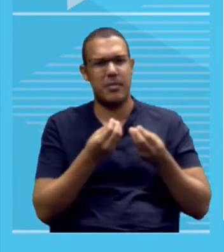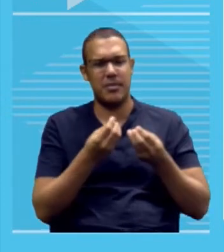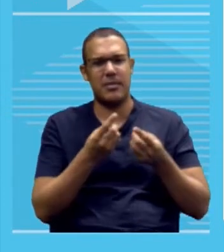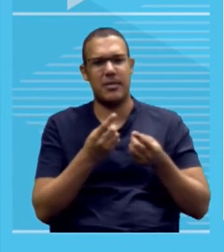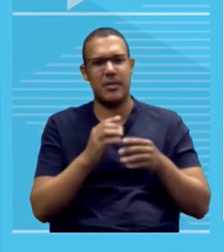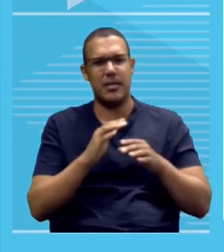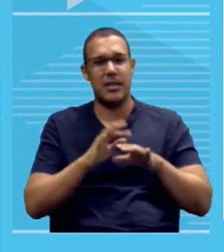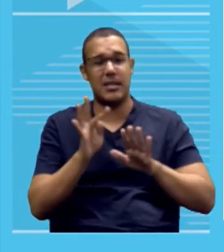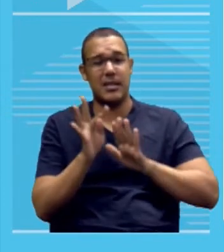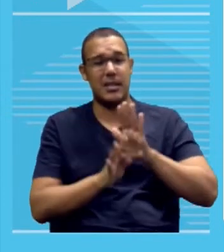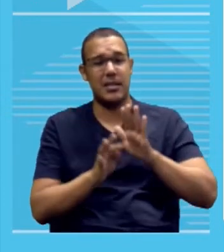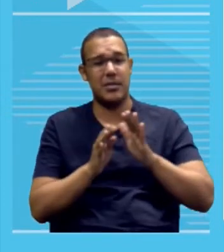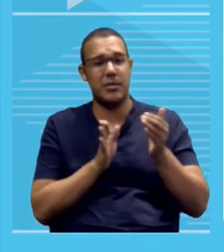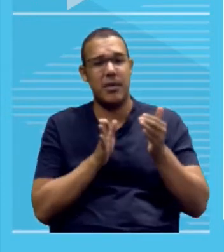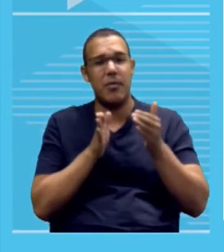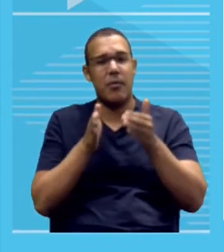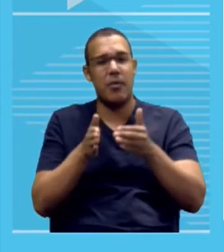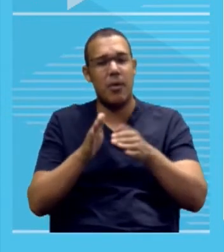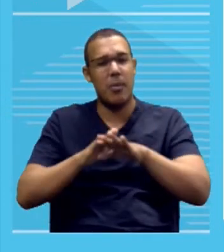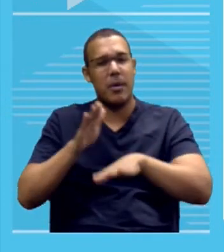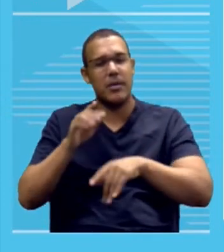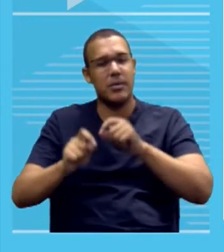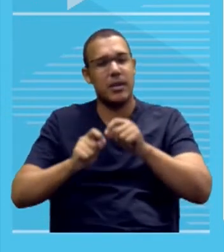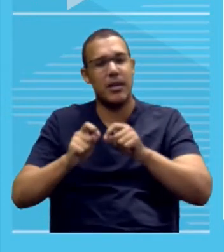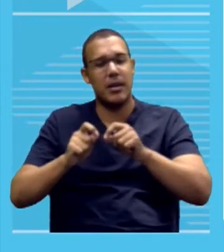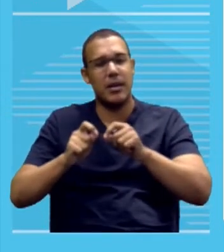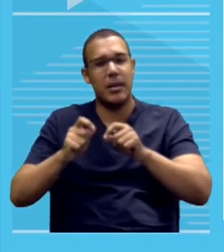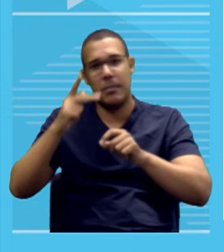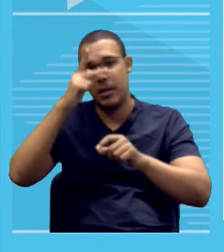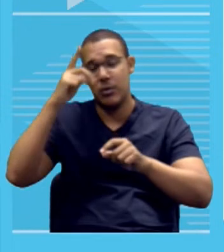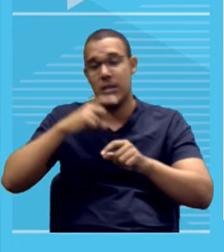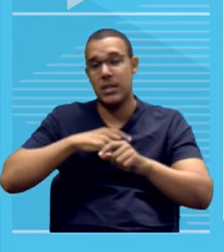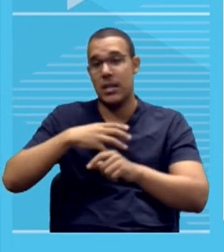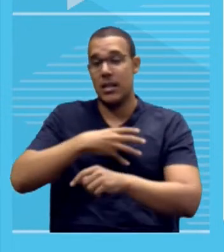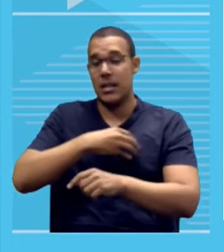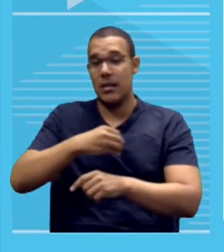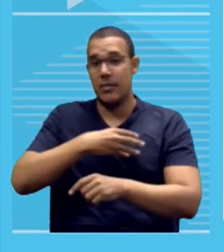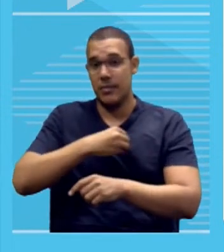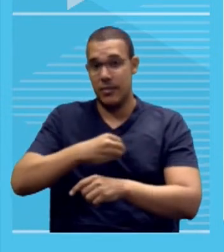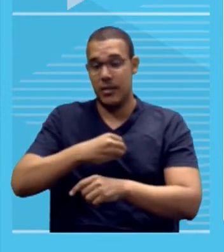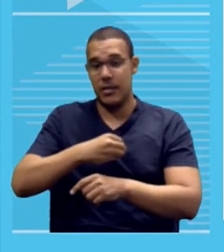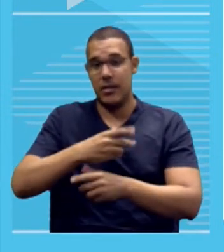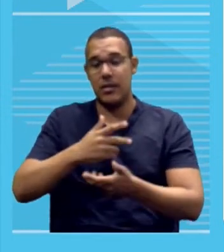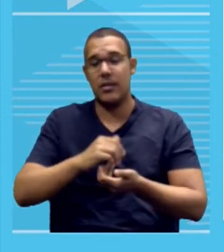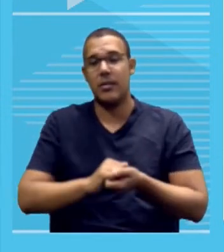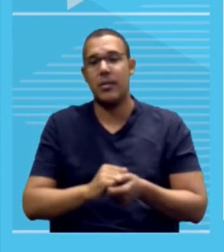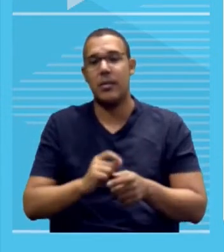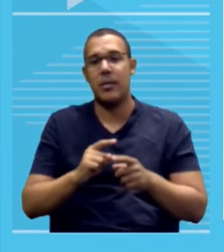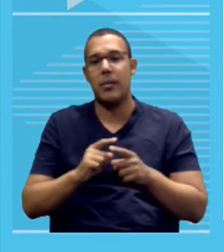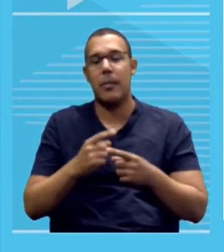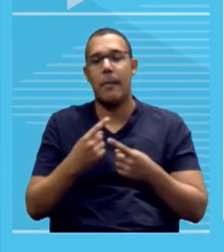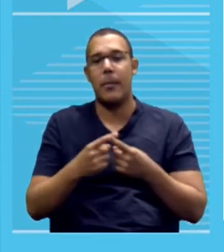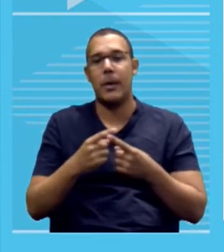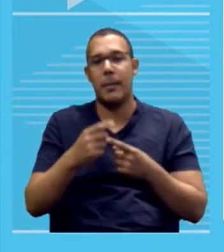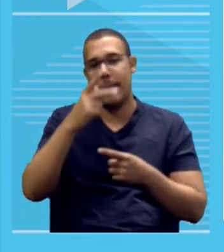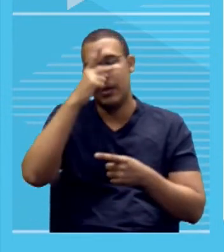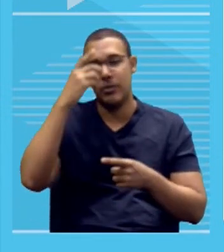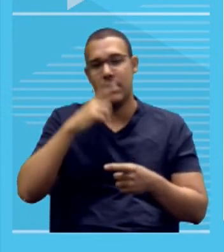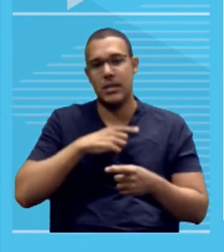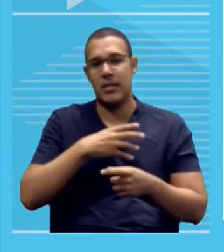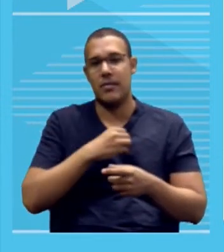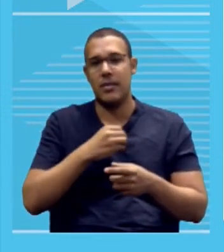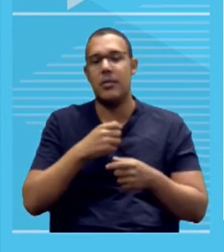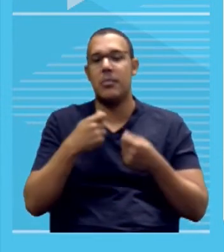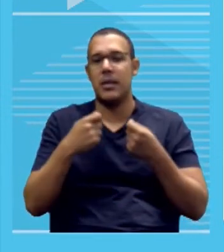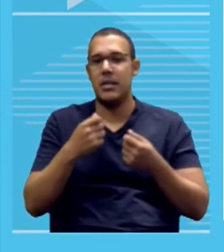aqui ele foi mais devotado a pessoas que tem filhos porque as crianças assim se não compram mas os adultos sim você consegue